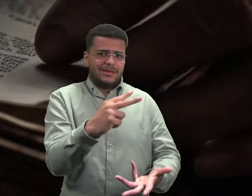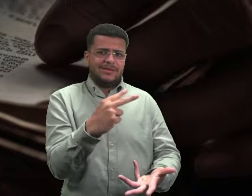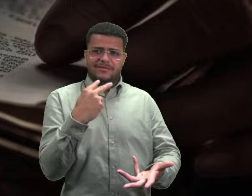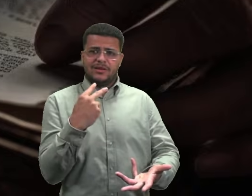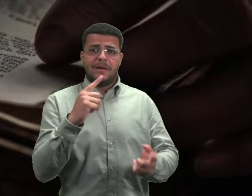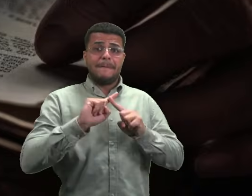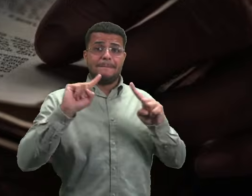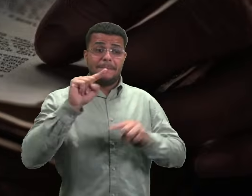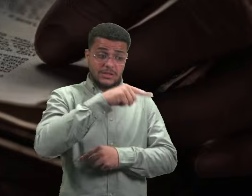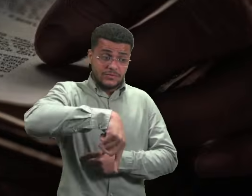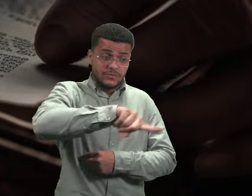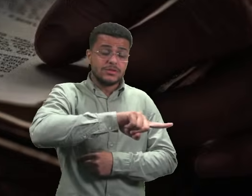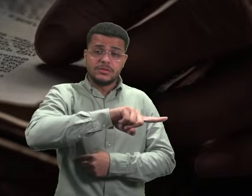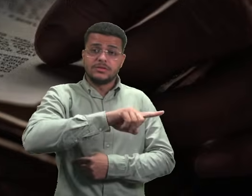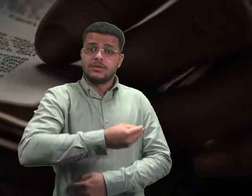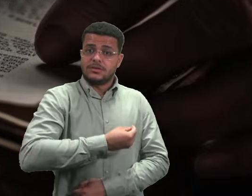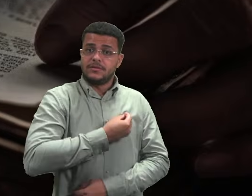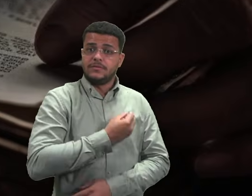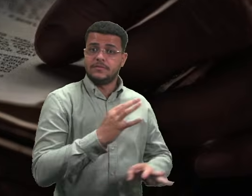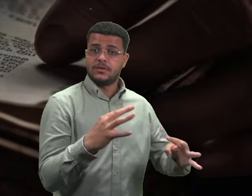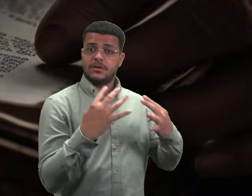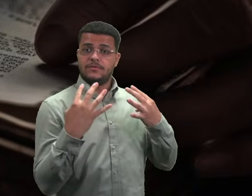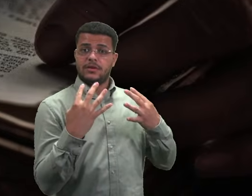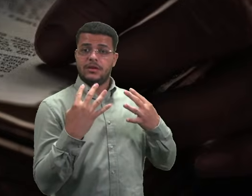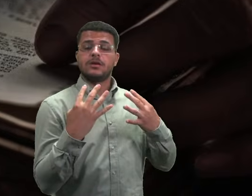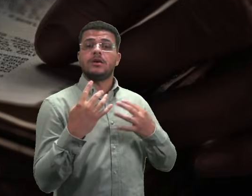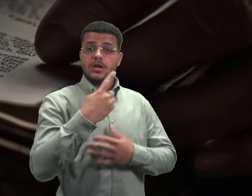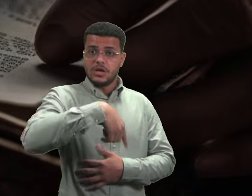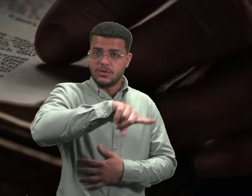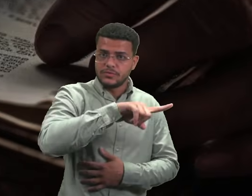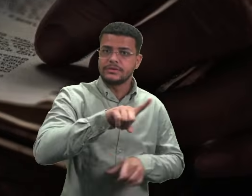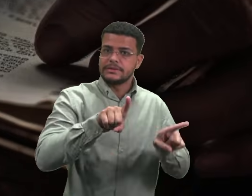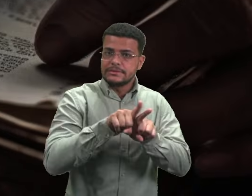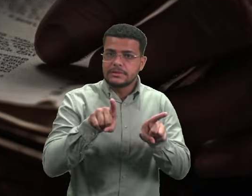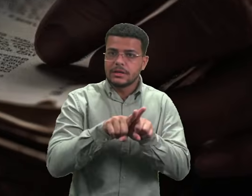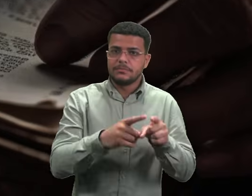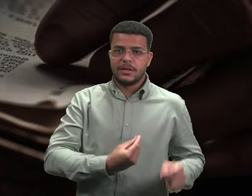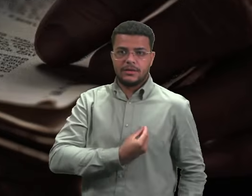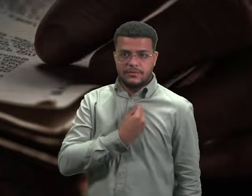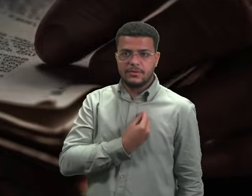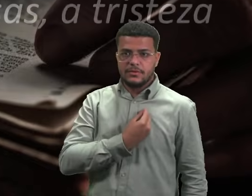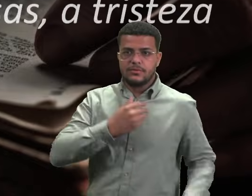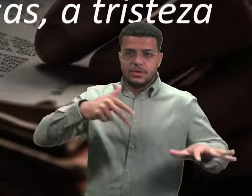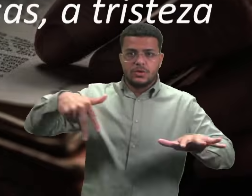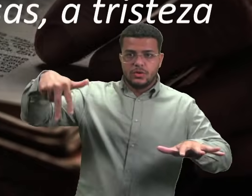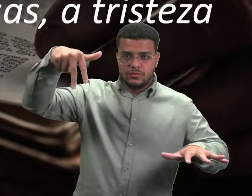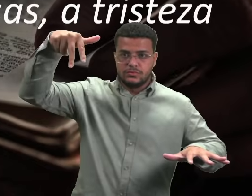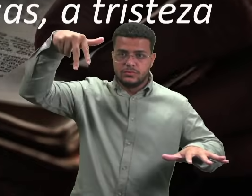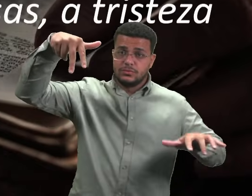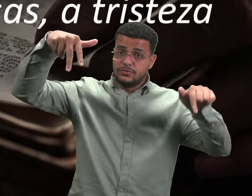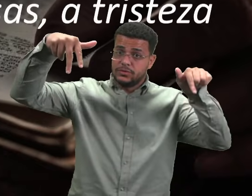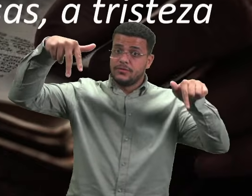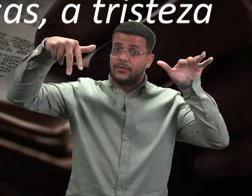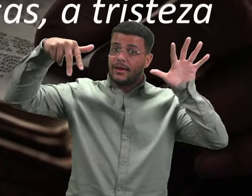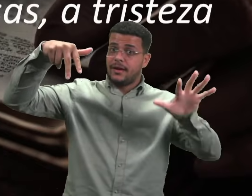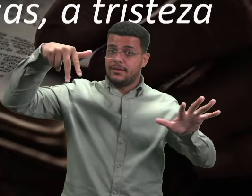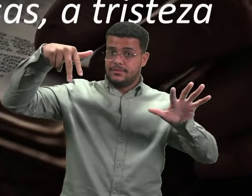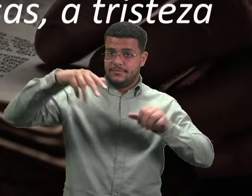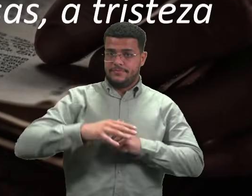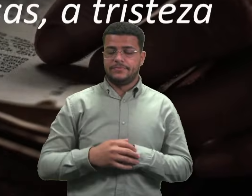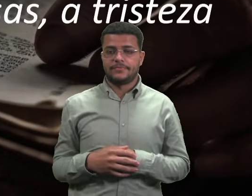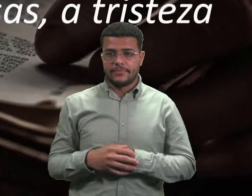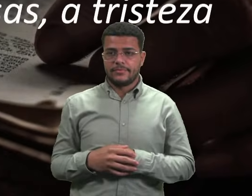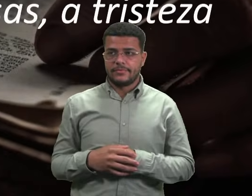me vereis, porque eu vivo, vós também vivereis. Ainda no capítulo 16 agora, versículos 5 e